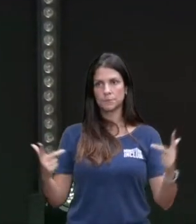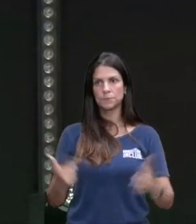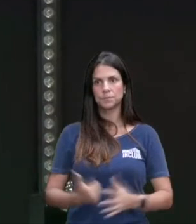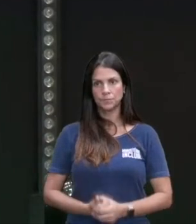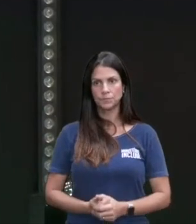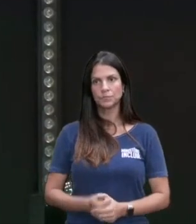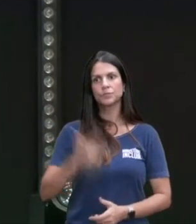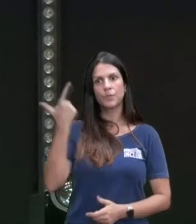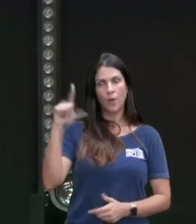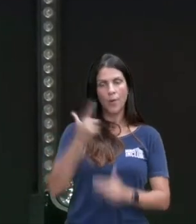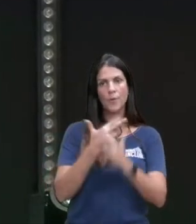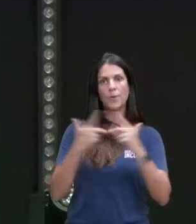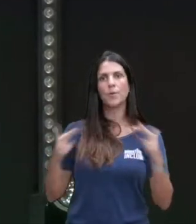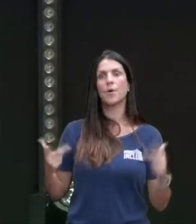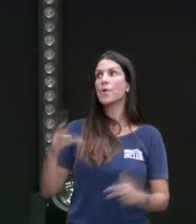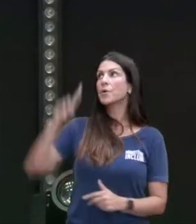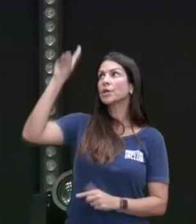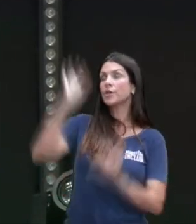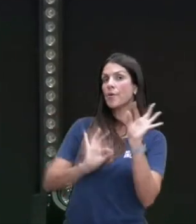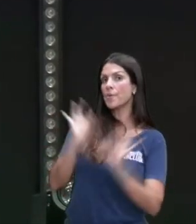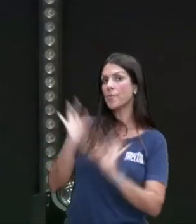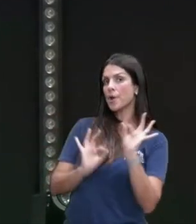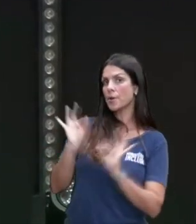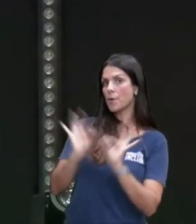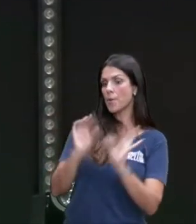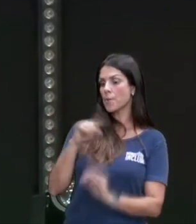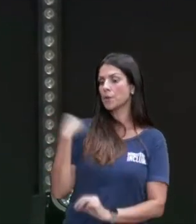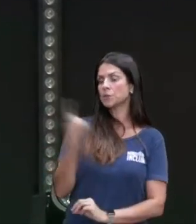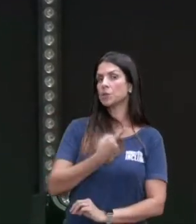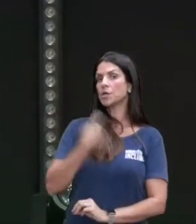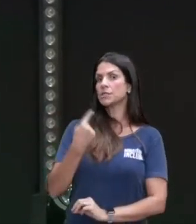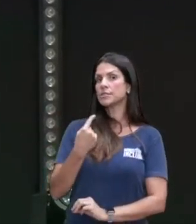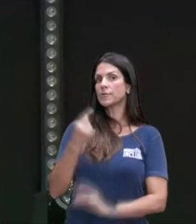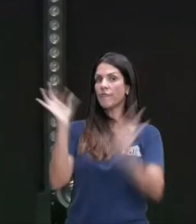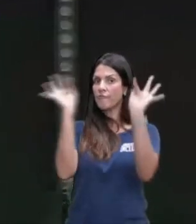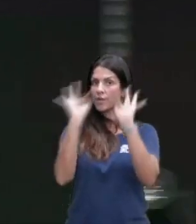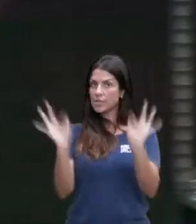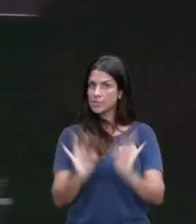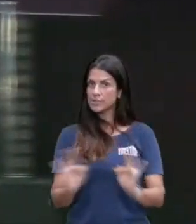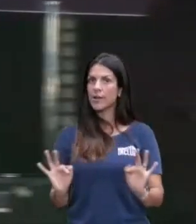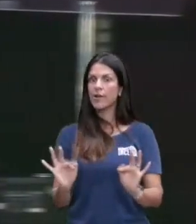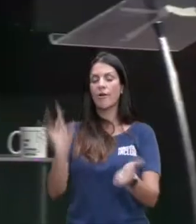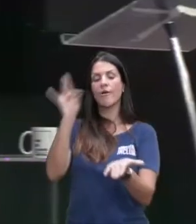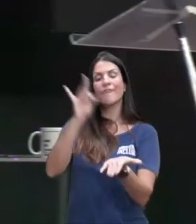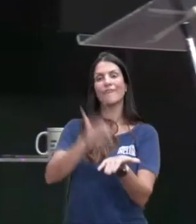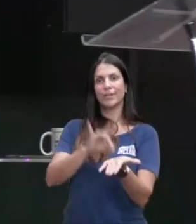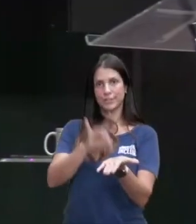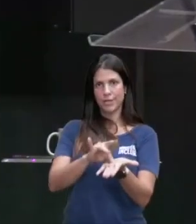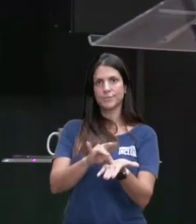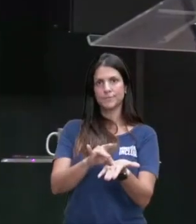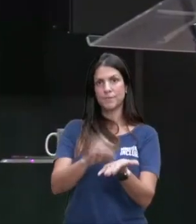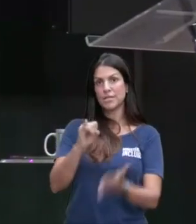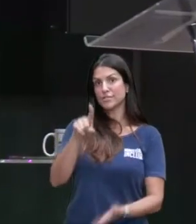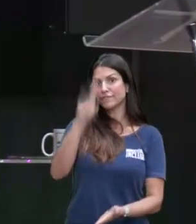e o que Deus definiu para a gente para nossa felicidade é a verdade mas se você não acreditar nisso você